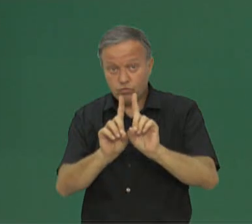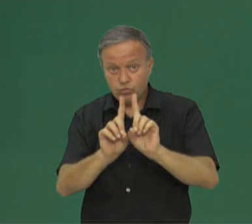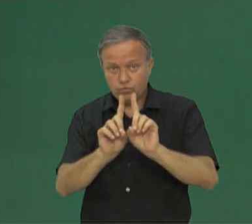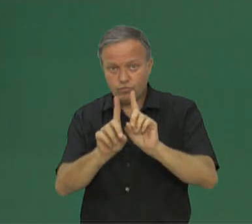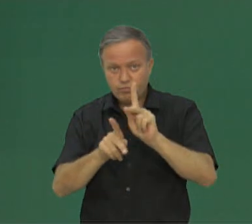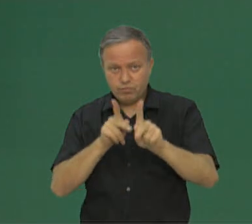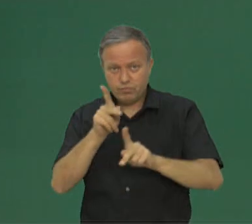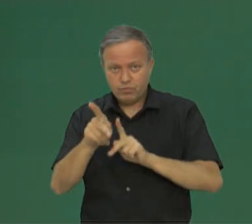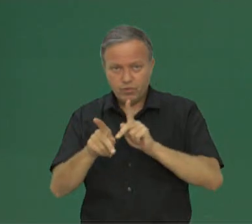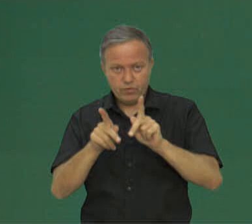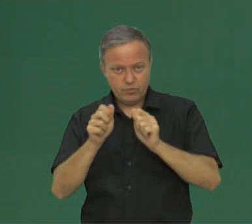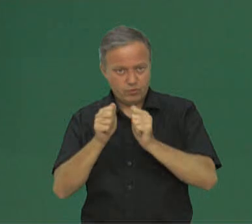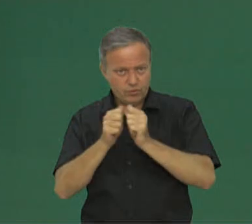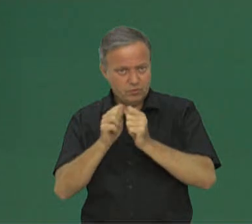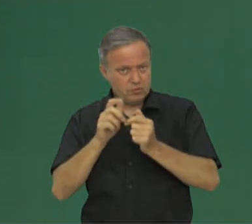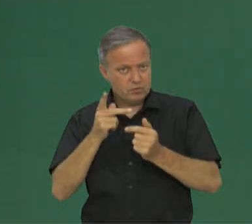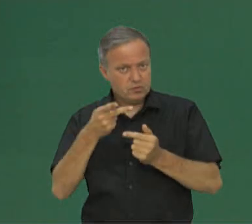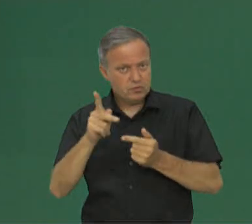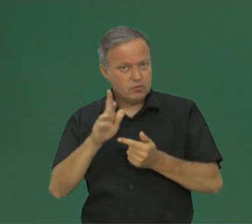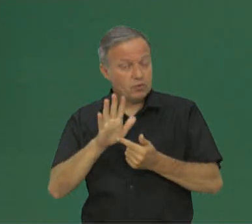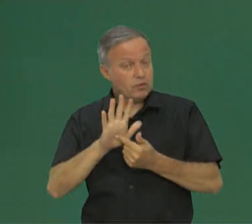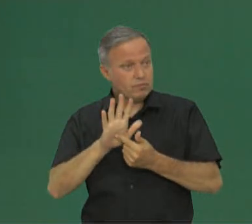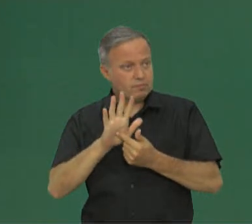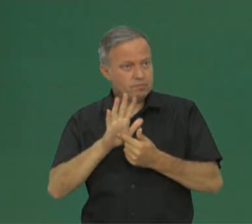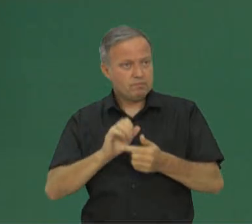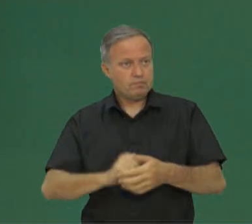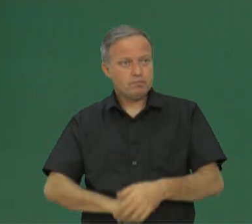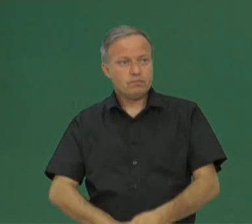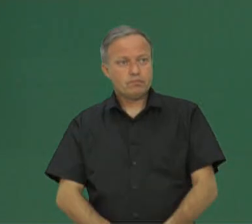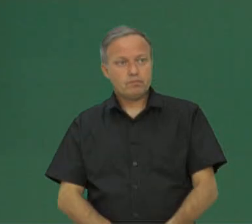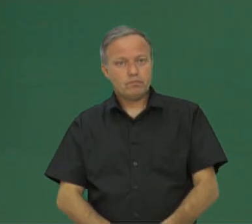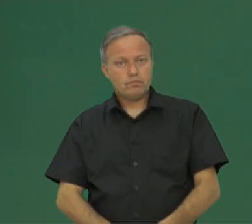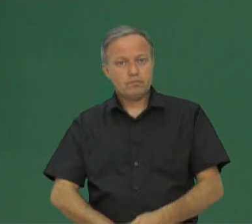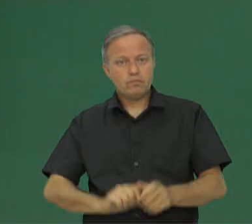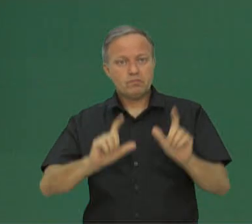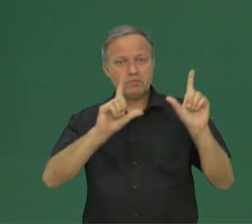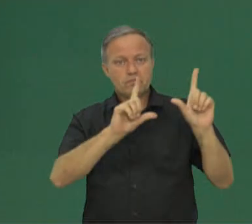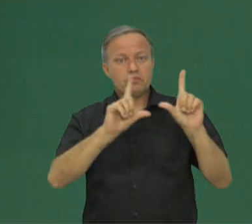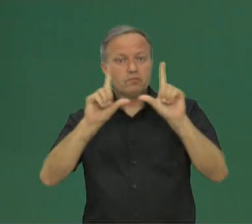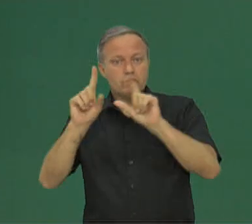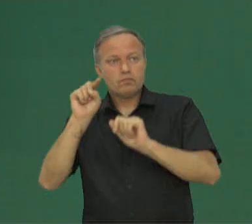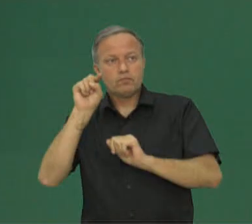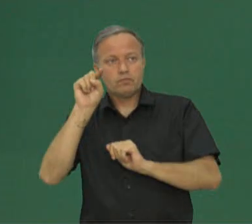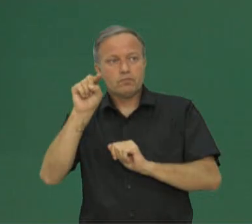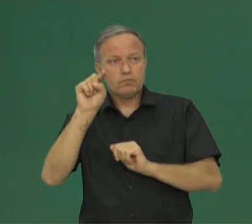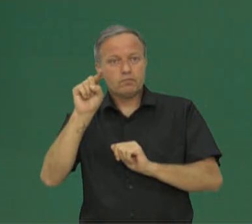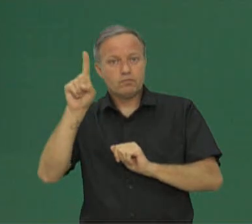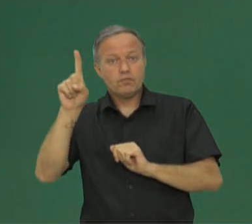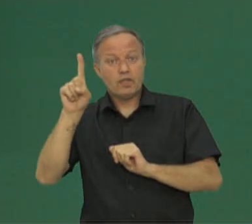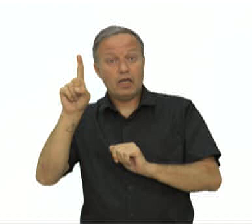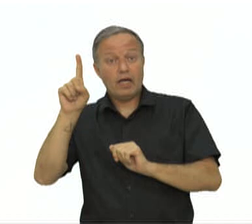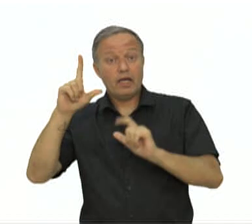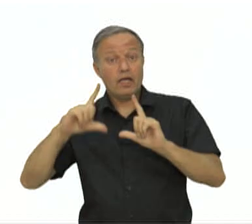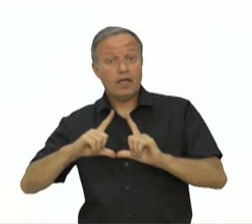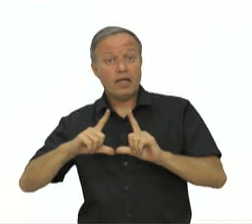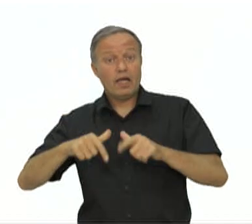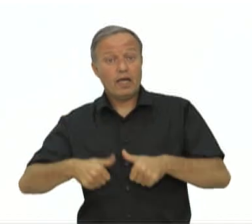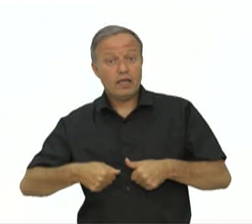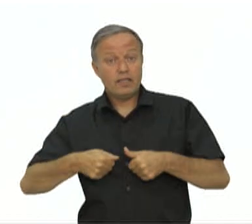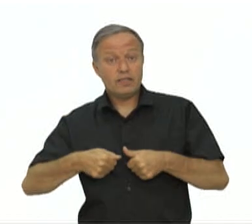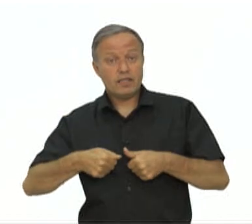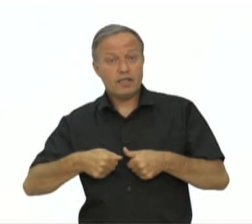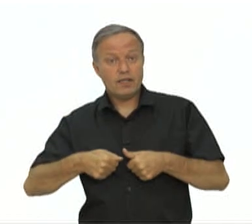participação do público nas suas obras. E a outra também é do Festival de Luzes, só que em Jerusalém, em Israel. E foi